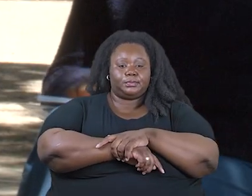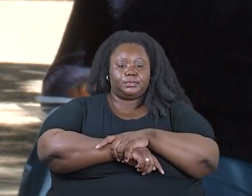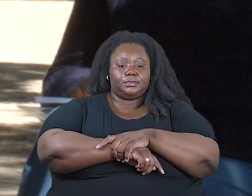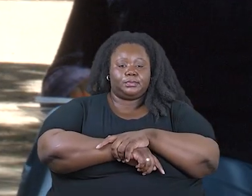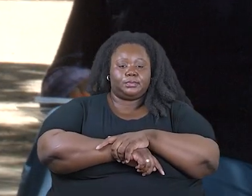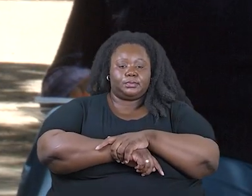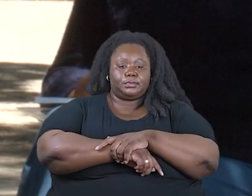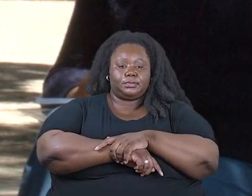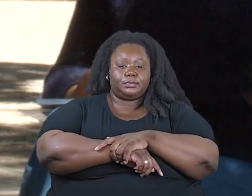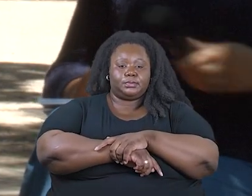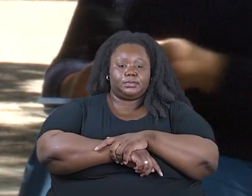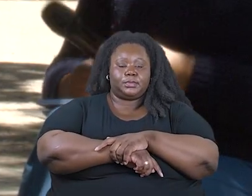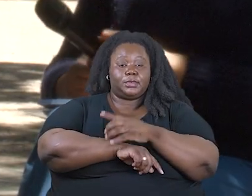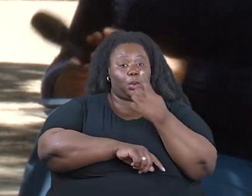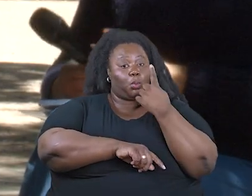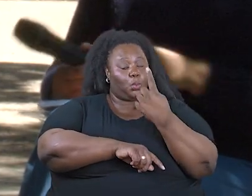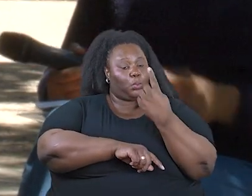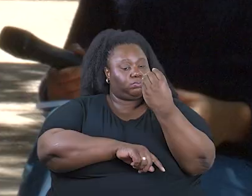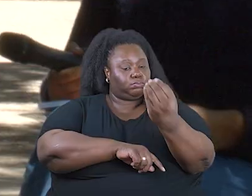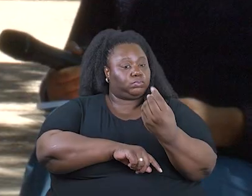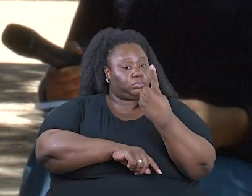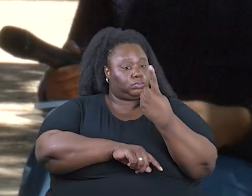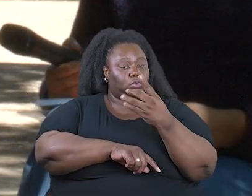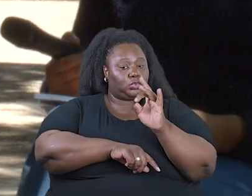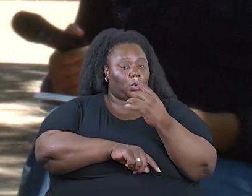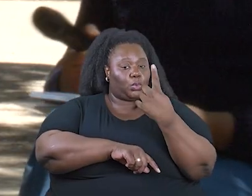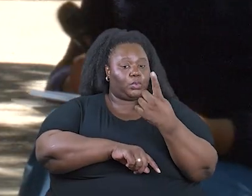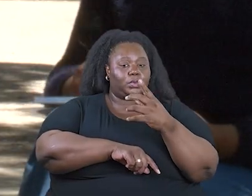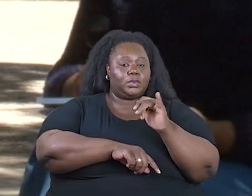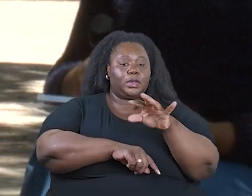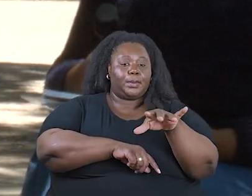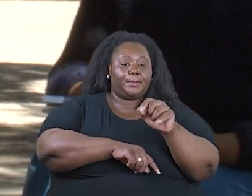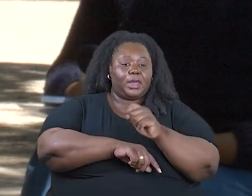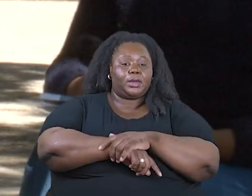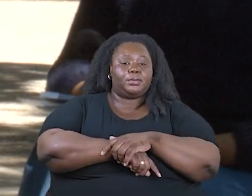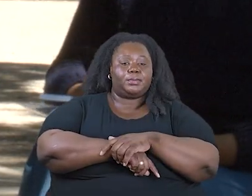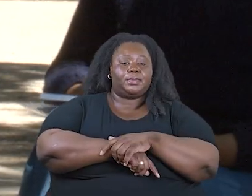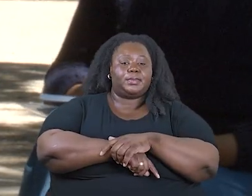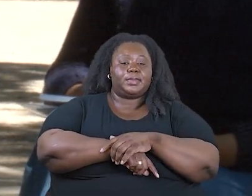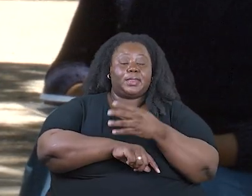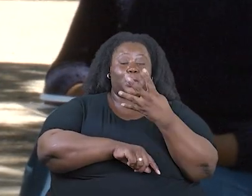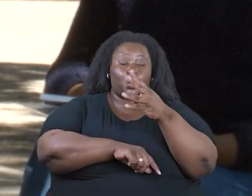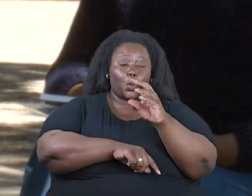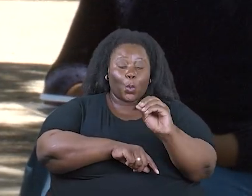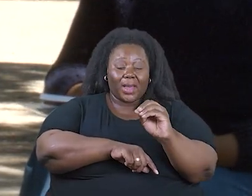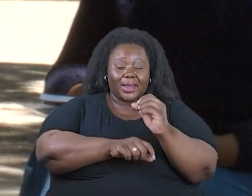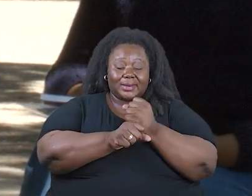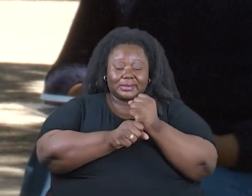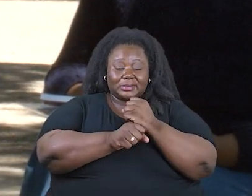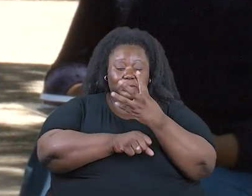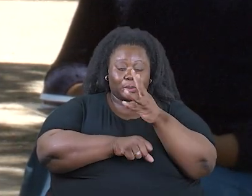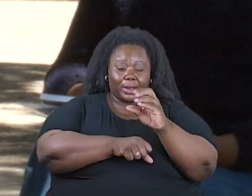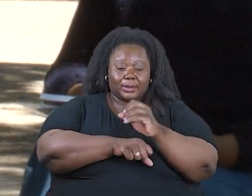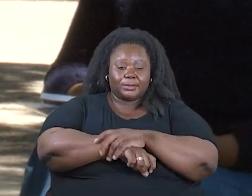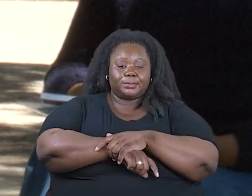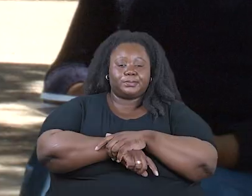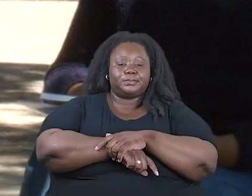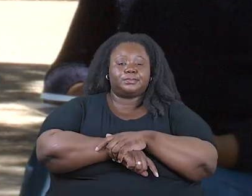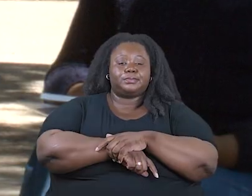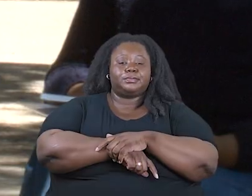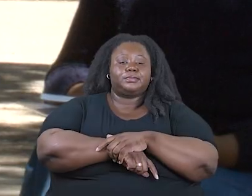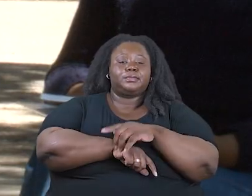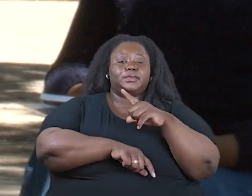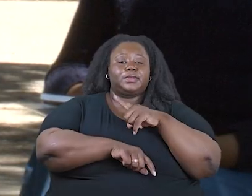E aí ela me dá um livro de cada vez. Se eu peço um livro que é da década de 40, aí eu